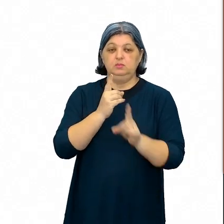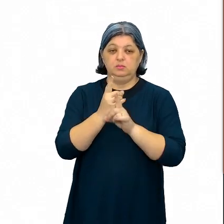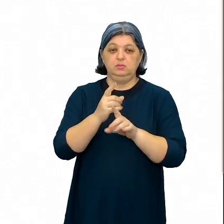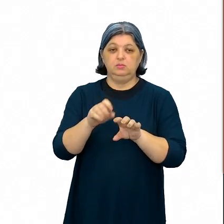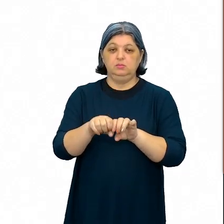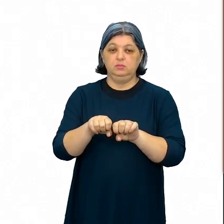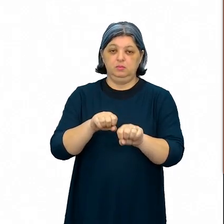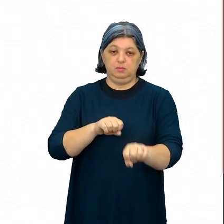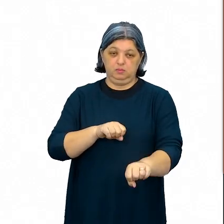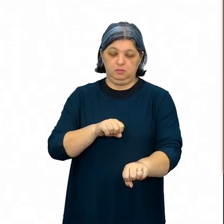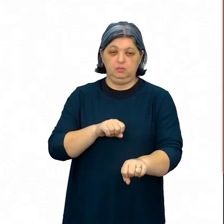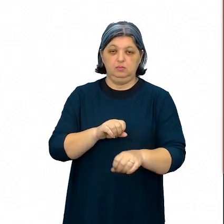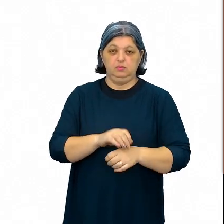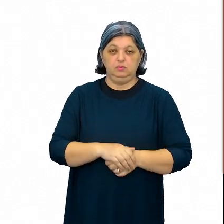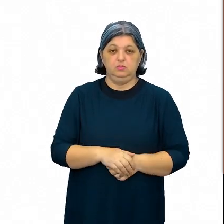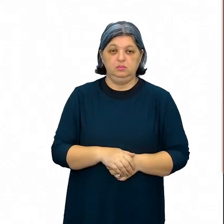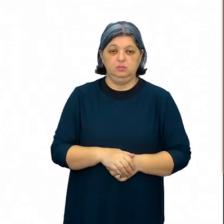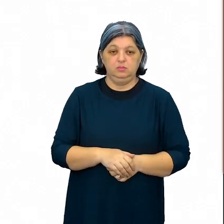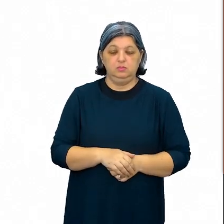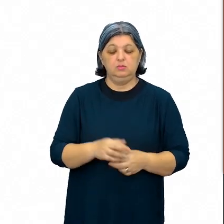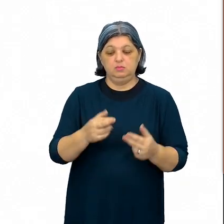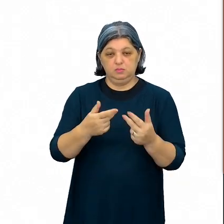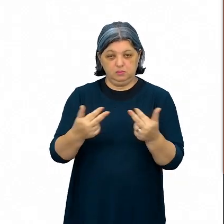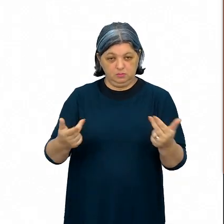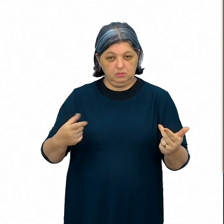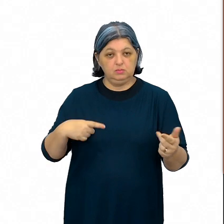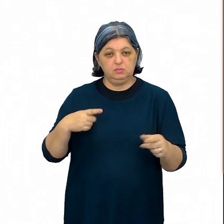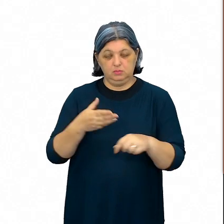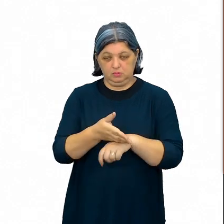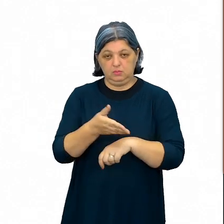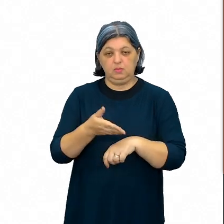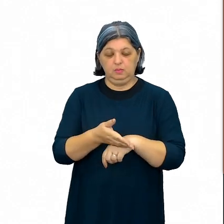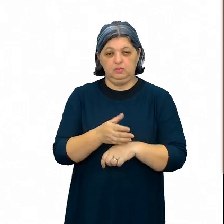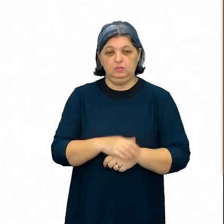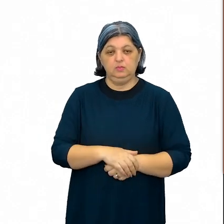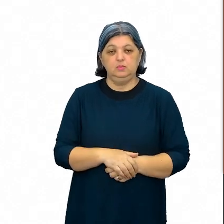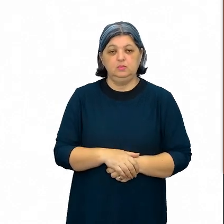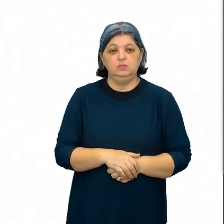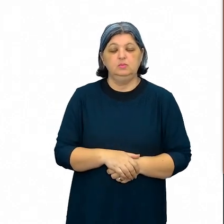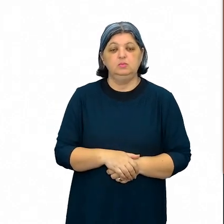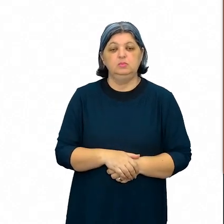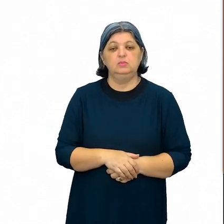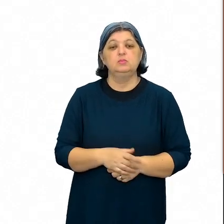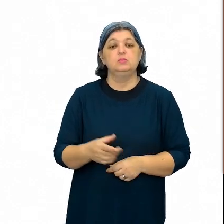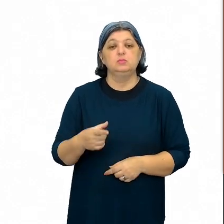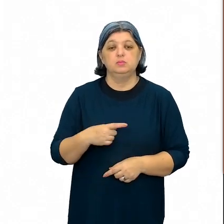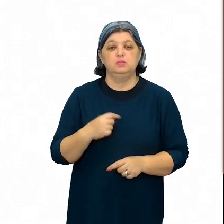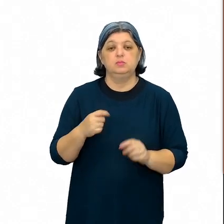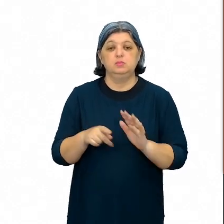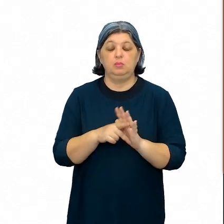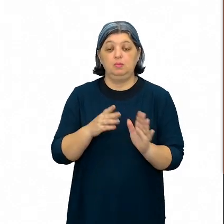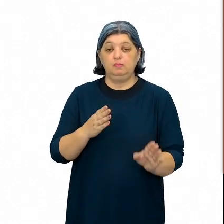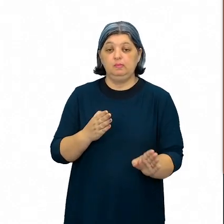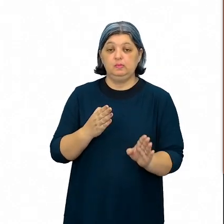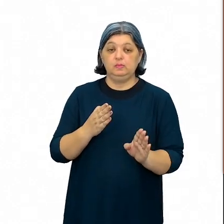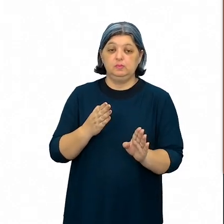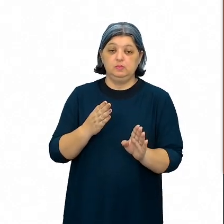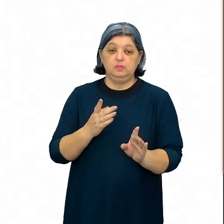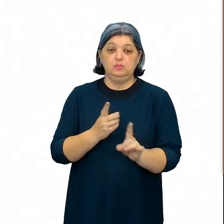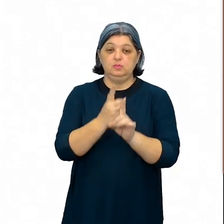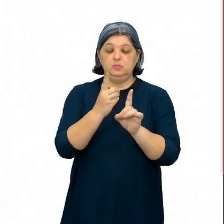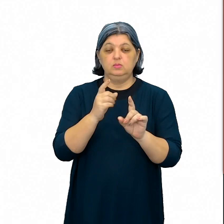formações né porque vocês possam ter acesso a essas formações então aqui você vai encontrar e o